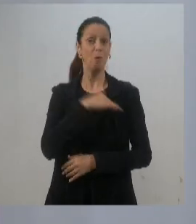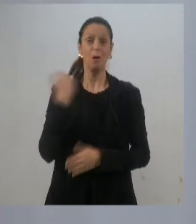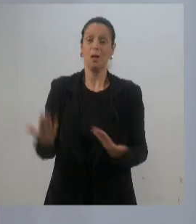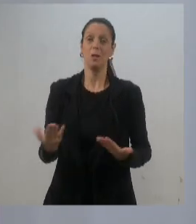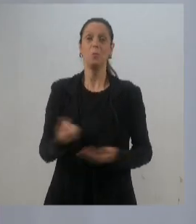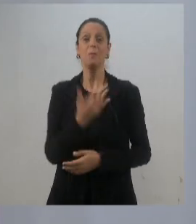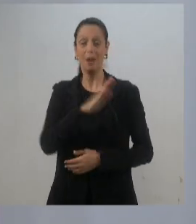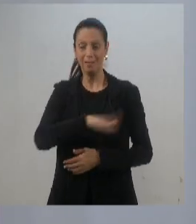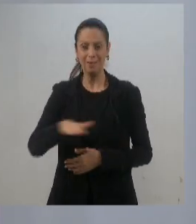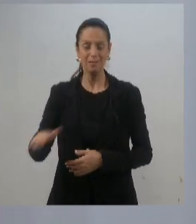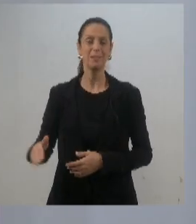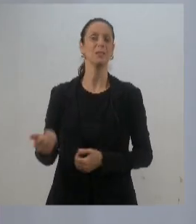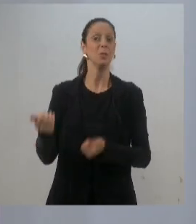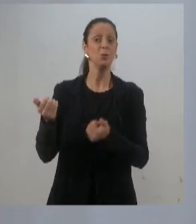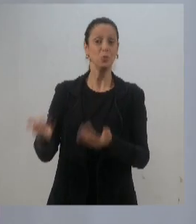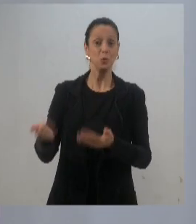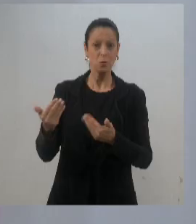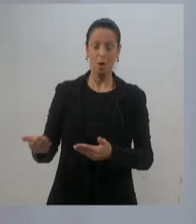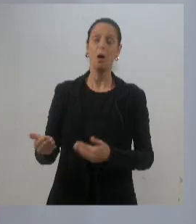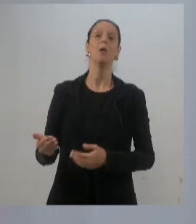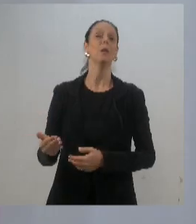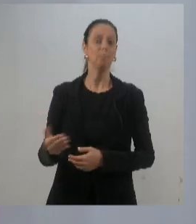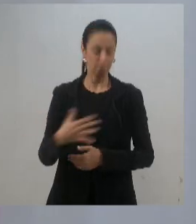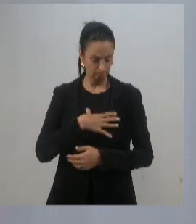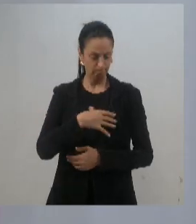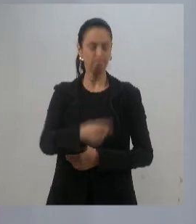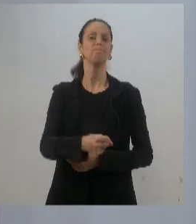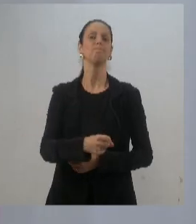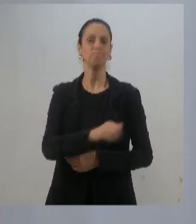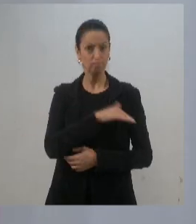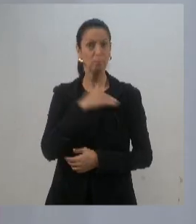muitas crianças e jovens perderam suas vidas.